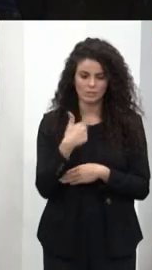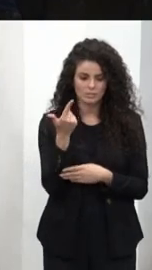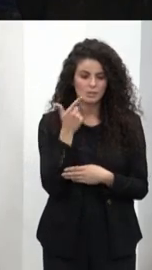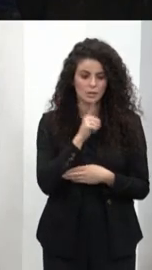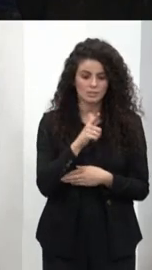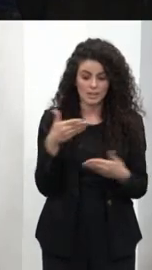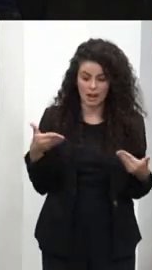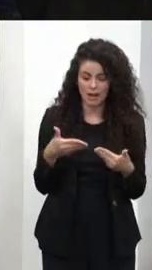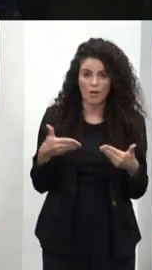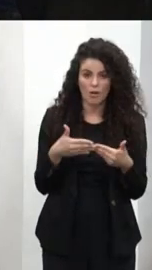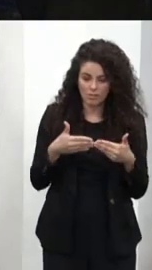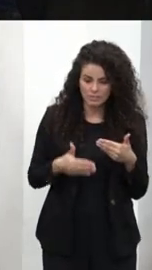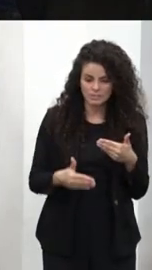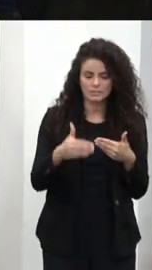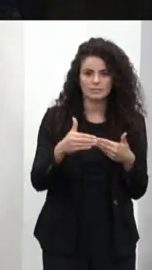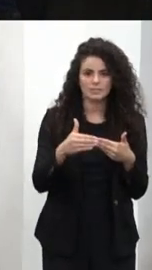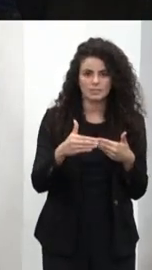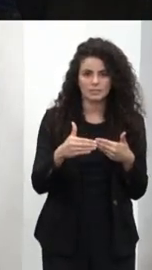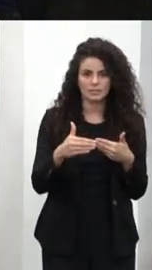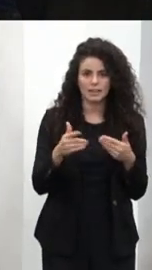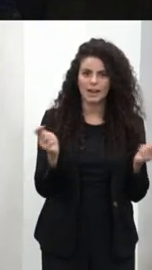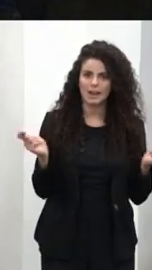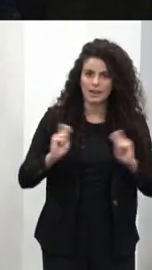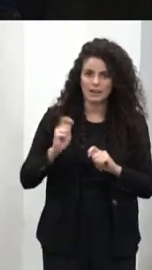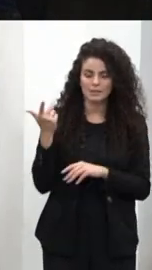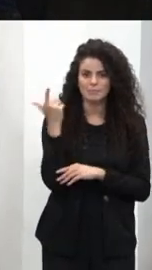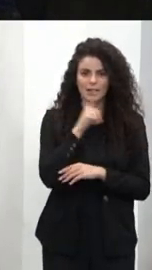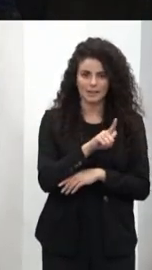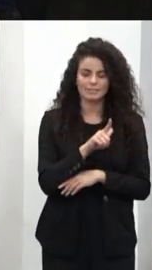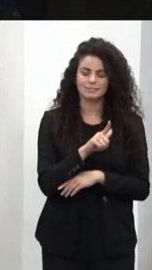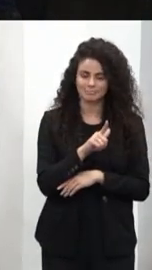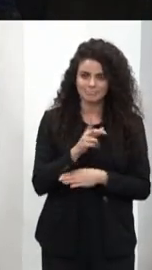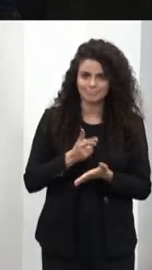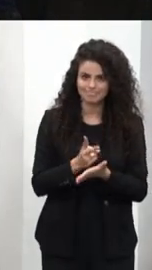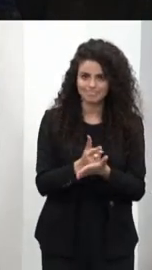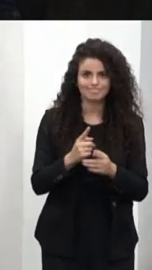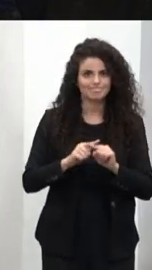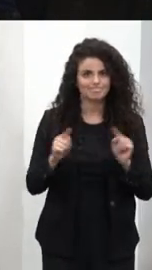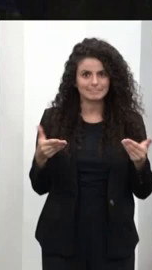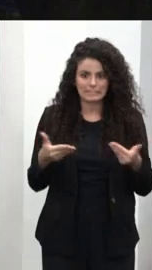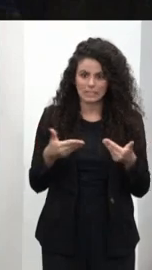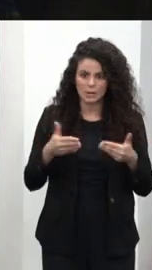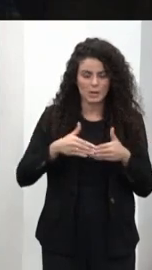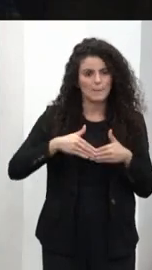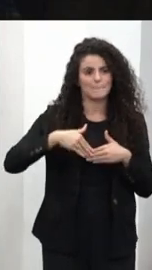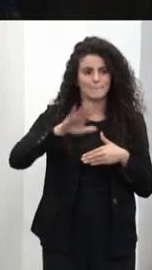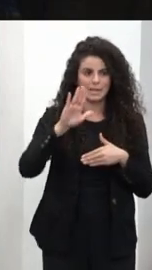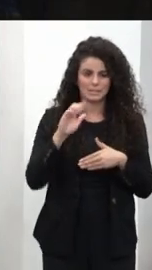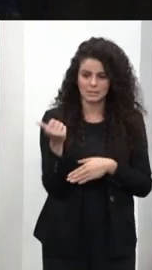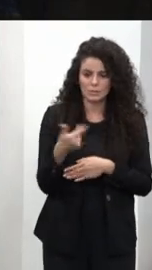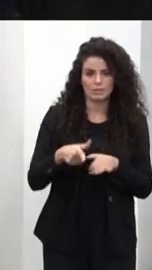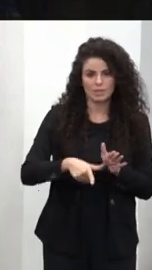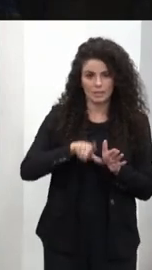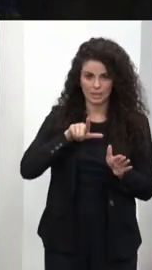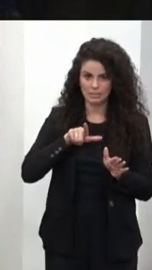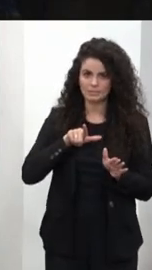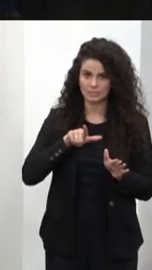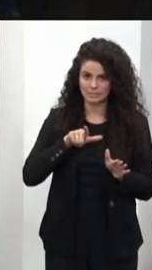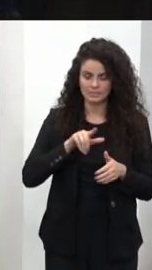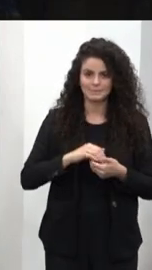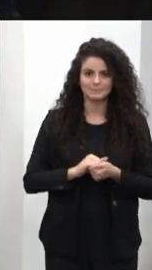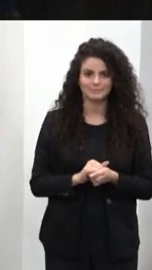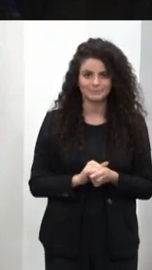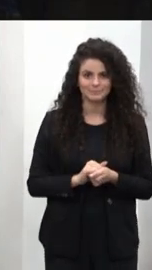vai nos fazer cada vez mais capazes de melhorá-las mas parece que dessa vez elas estão num nível muito mais alto do que anteriormente tivemos